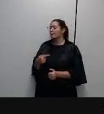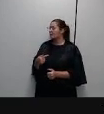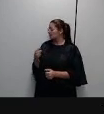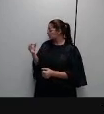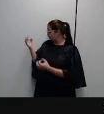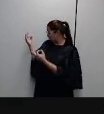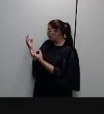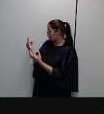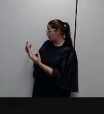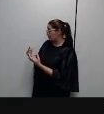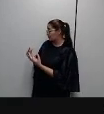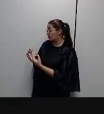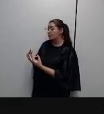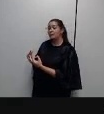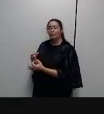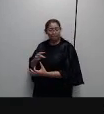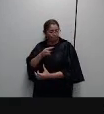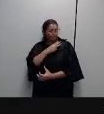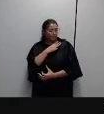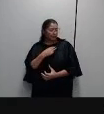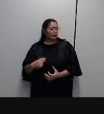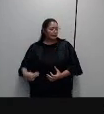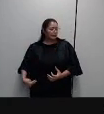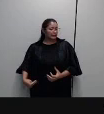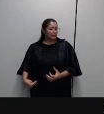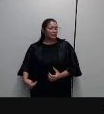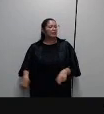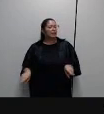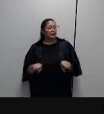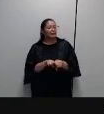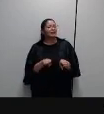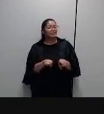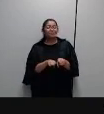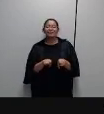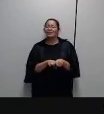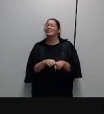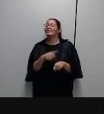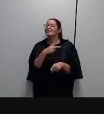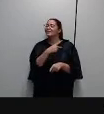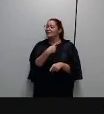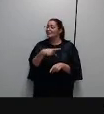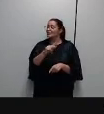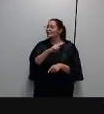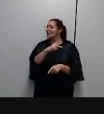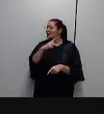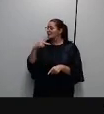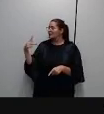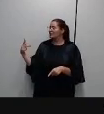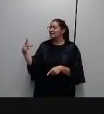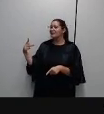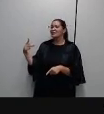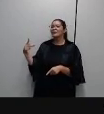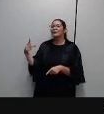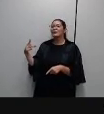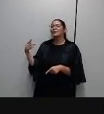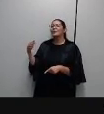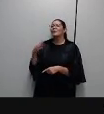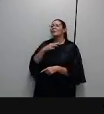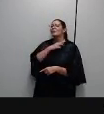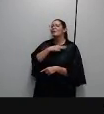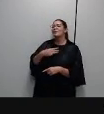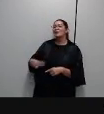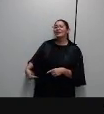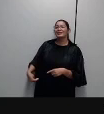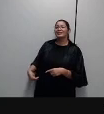Quina também senhor presidente o ministro Napoleão sempre com esse espírito Arrojado